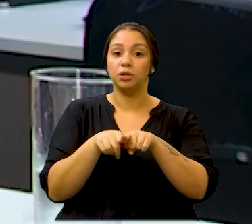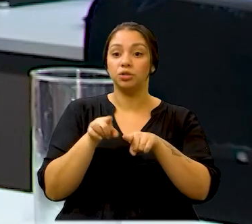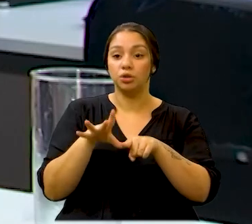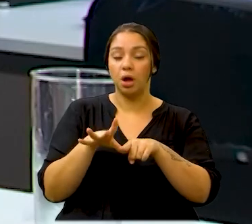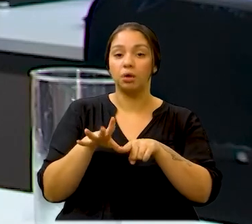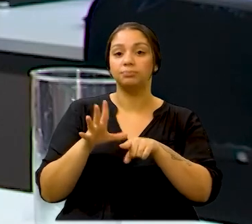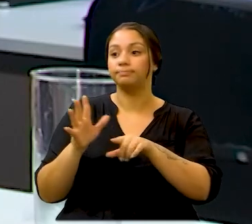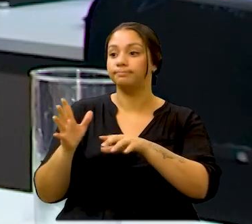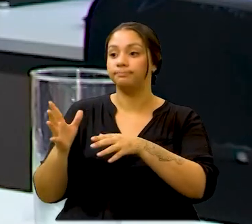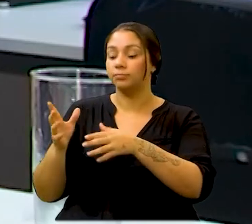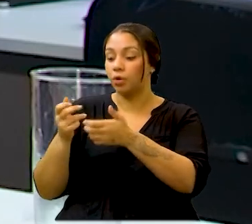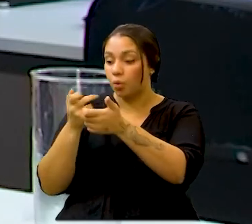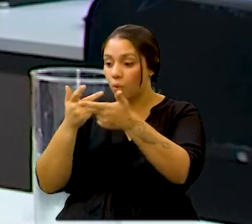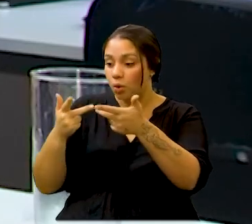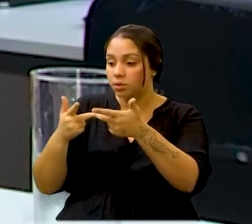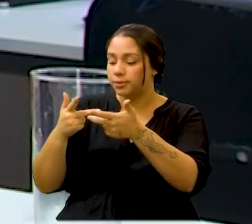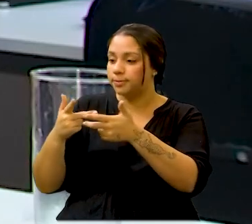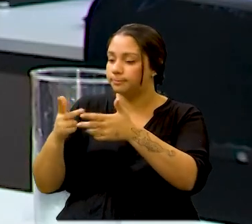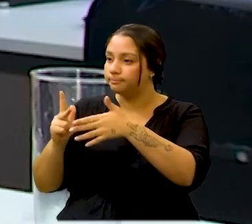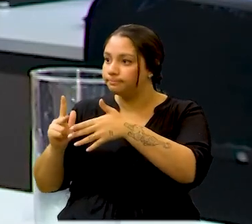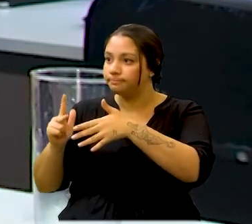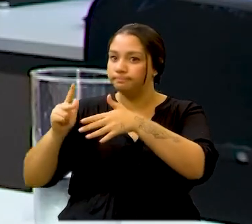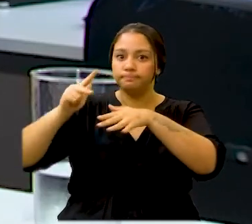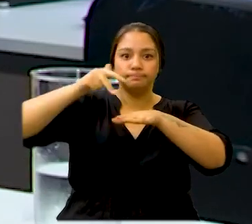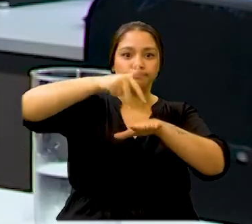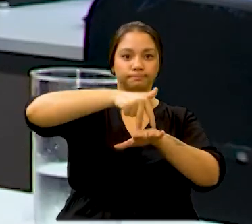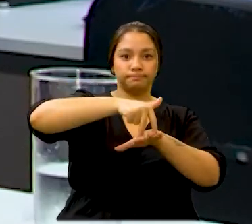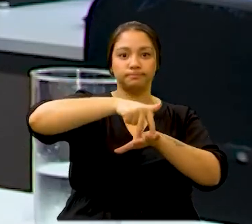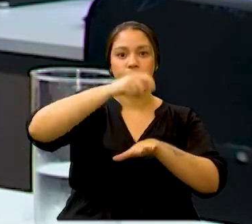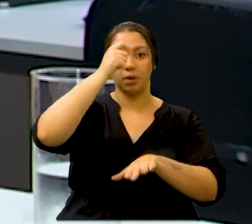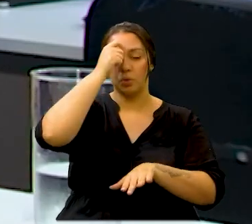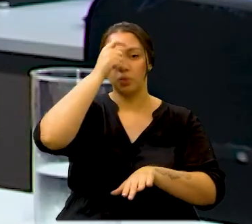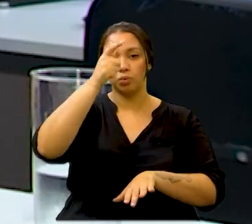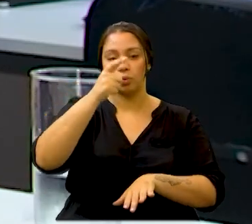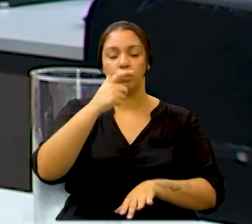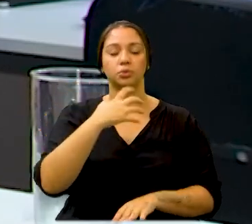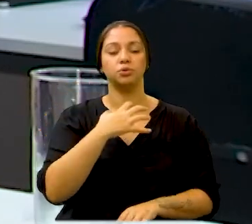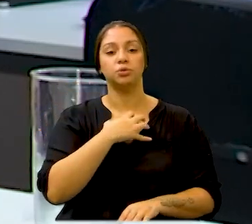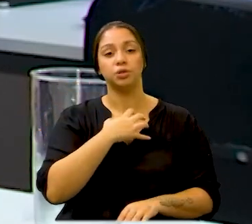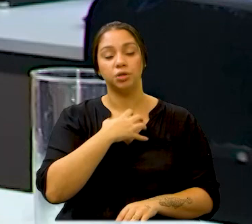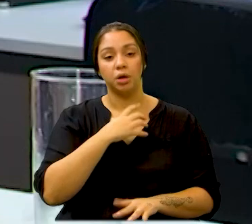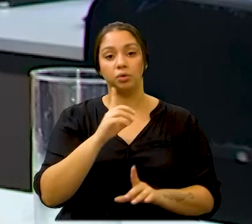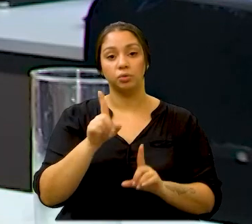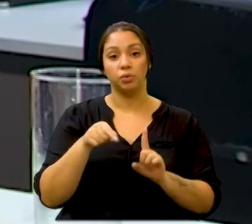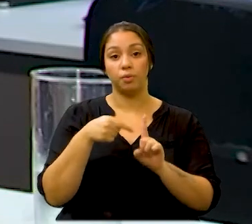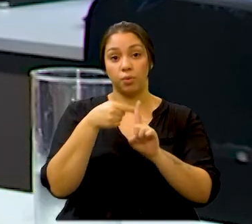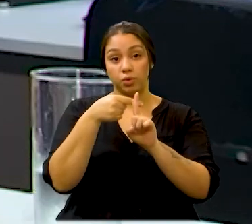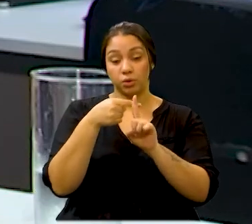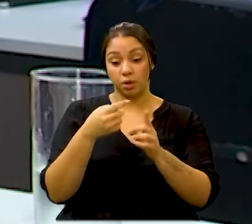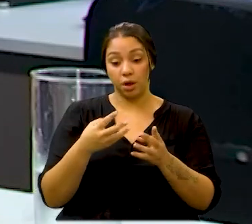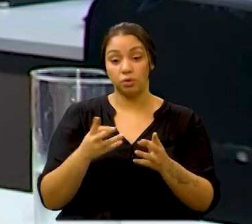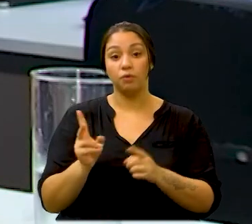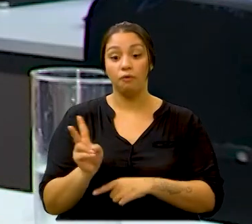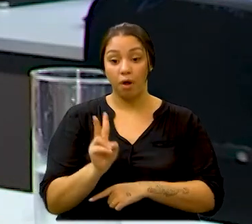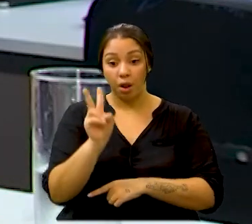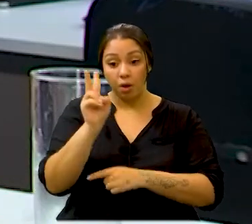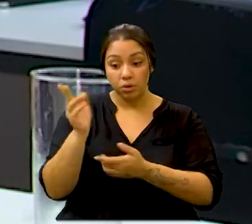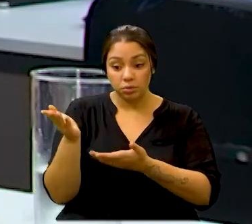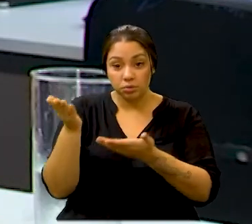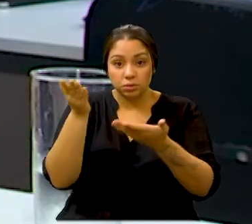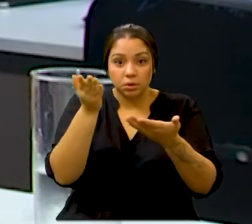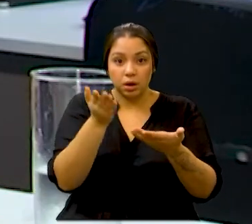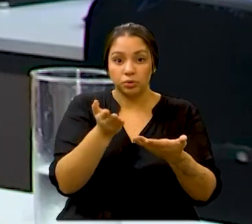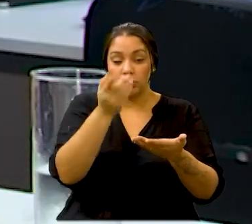de um apagamento, né, tragam, evidenciem essa cultura, né, de uma maneira positiva,